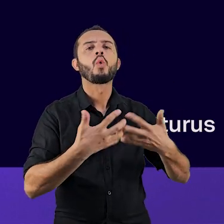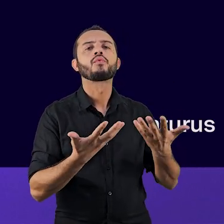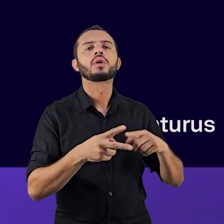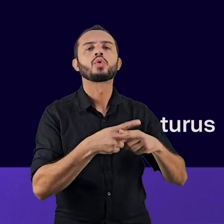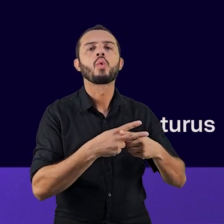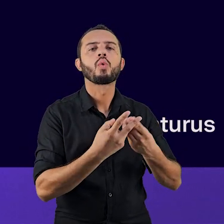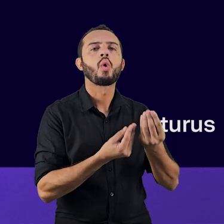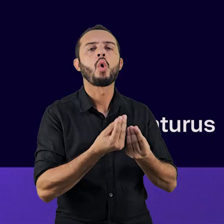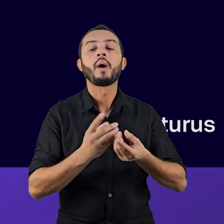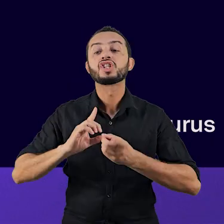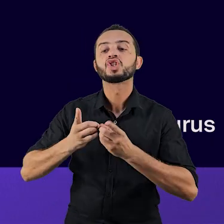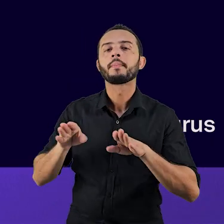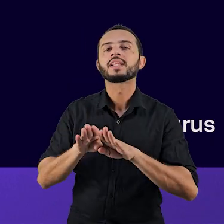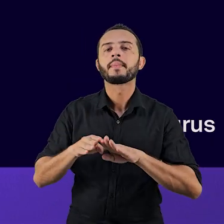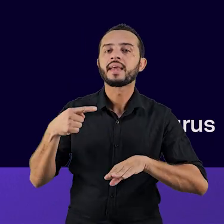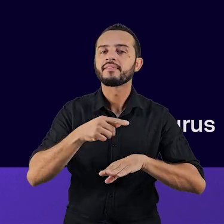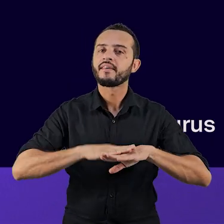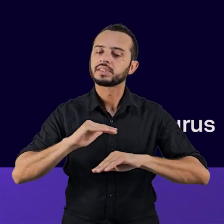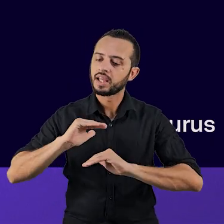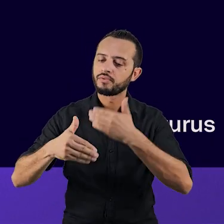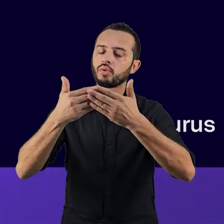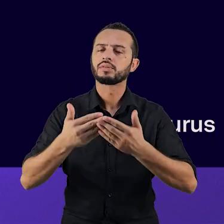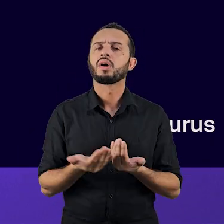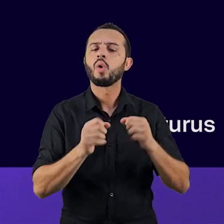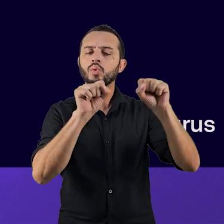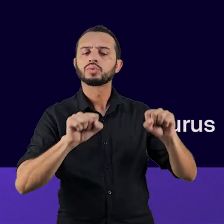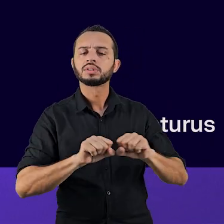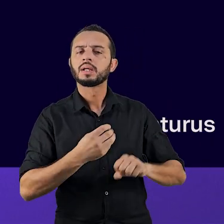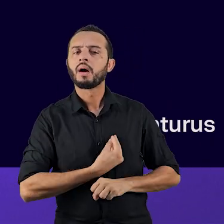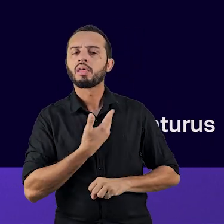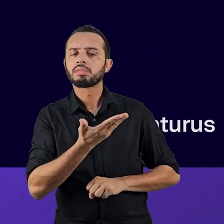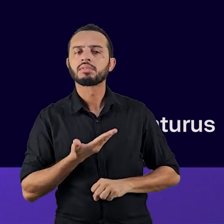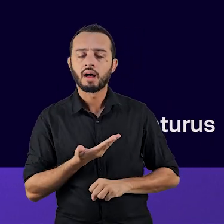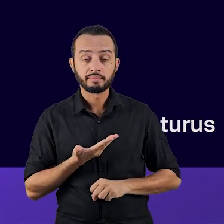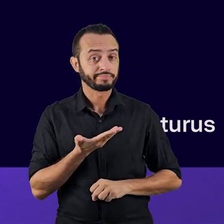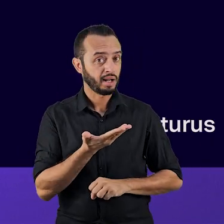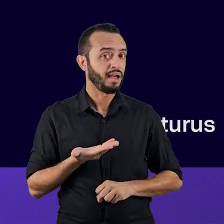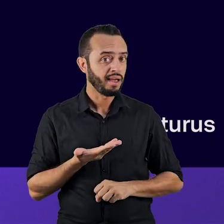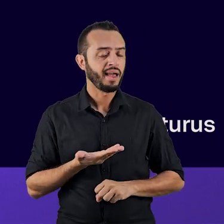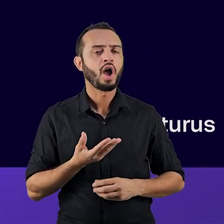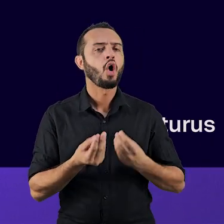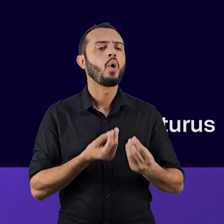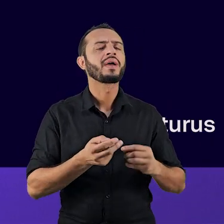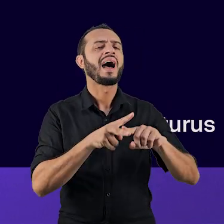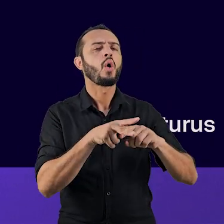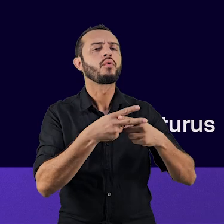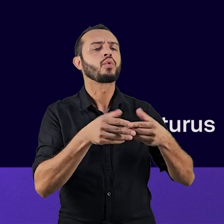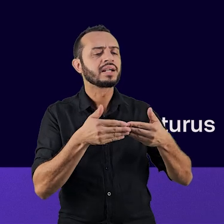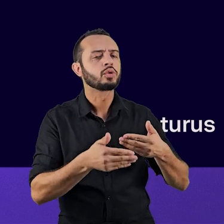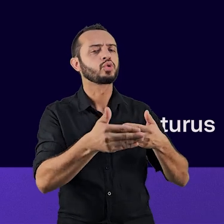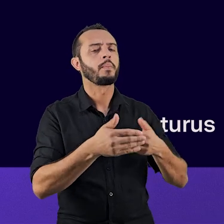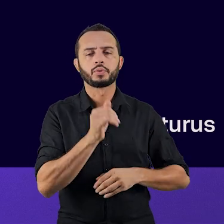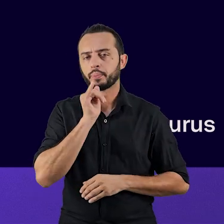é a dinâmica que vai fazer ele evoluir? Aonde o sistema está é o estado dele, é a configuração